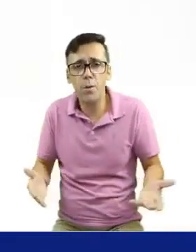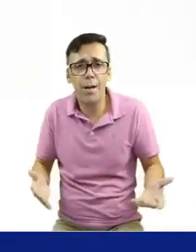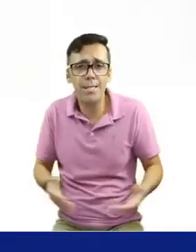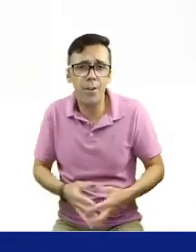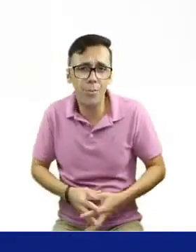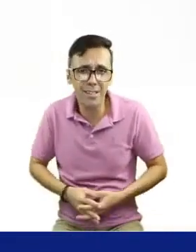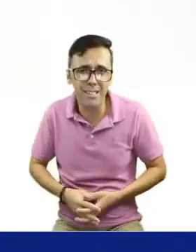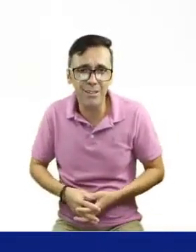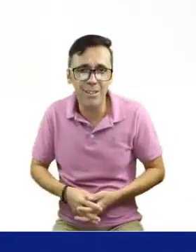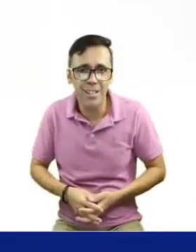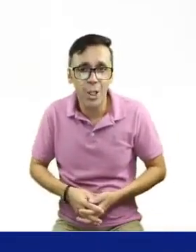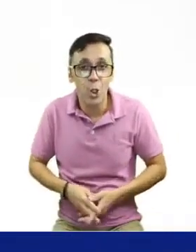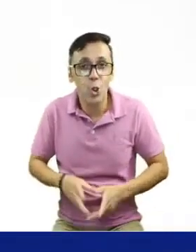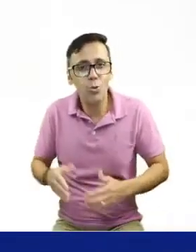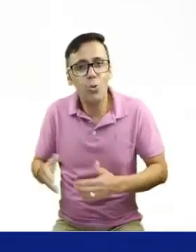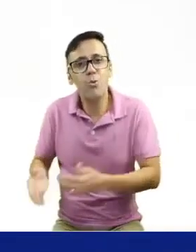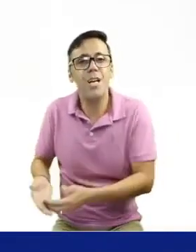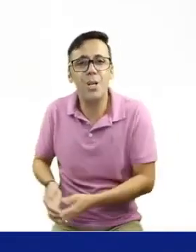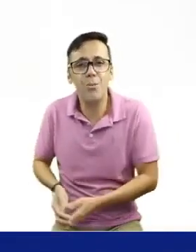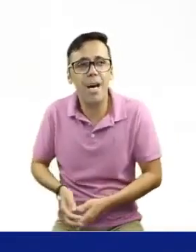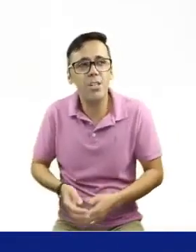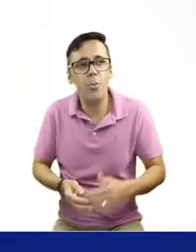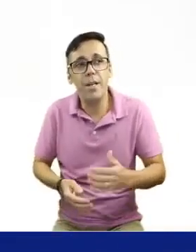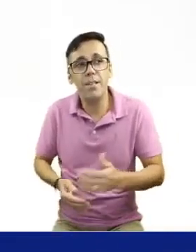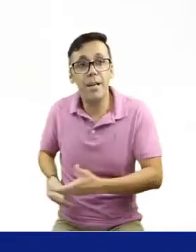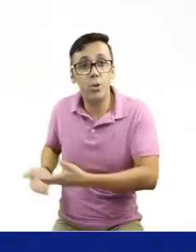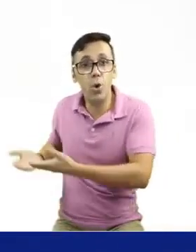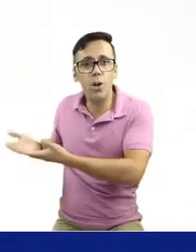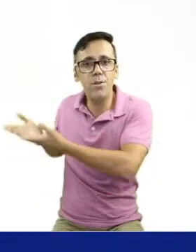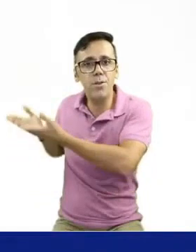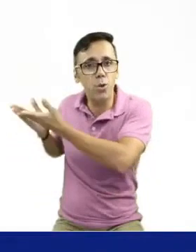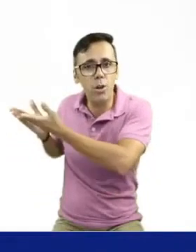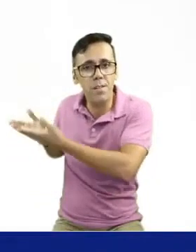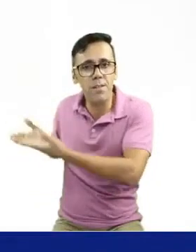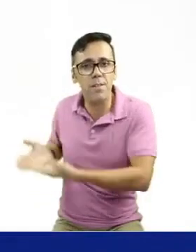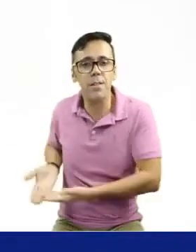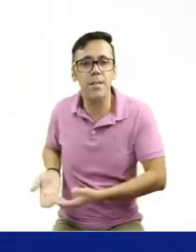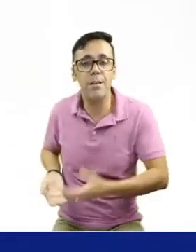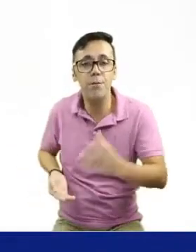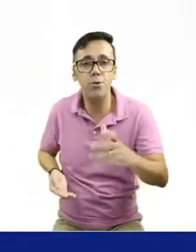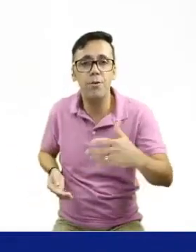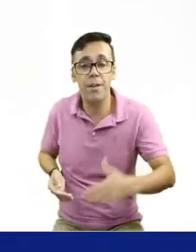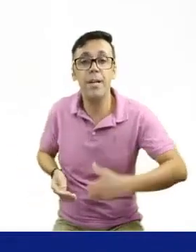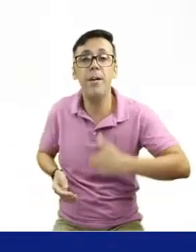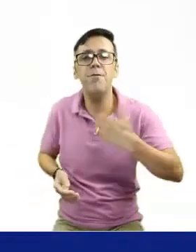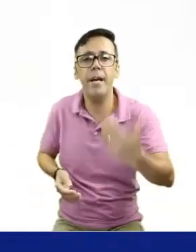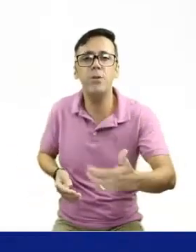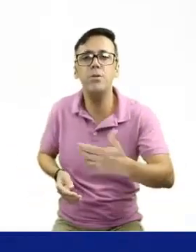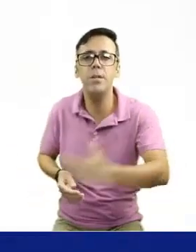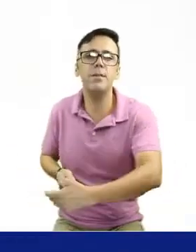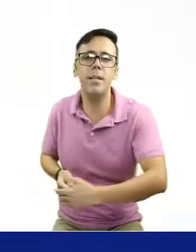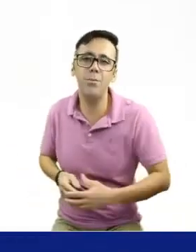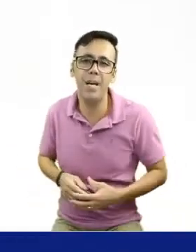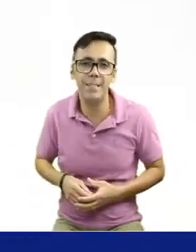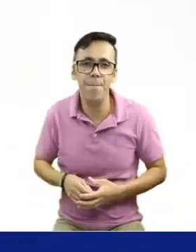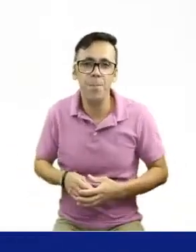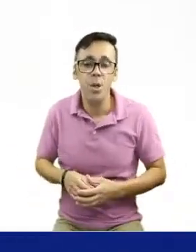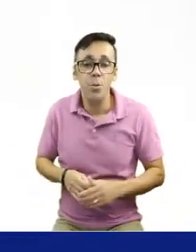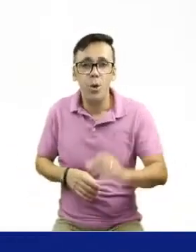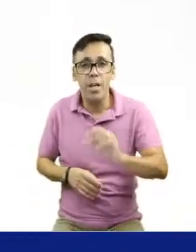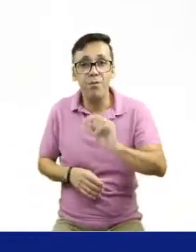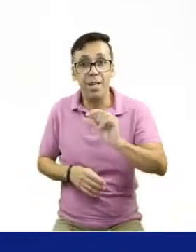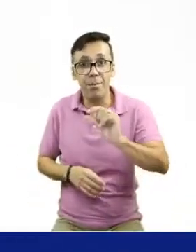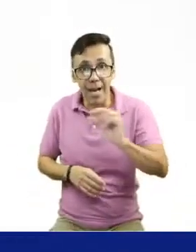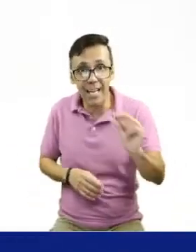o outro e salário base vai aumentando junto com salário base aumenta é todos todos esses itens aqui vão sofrer reflexo desse falar